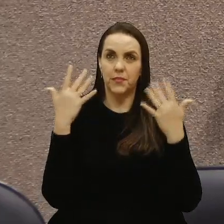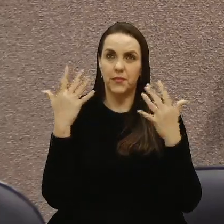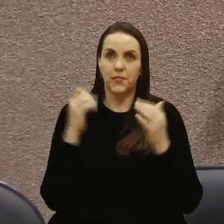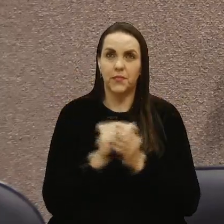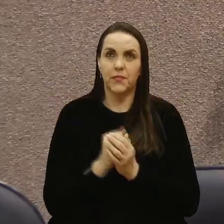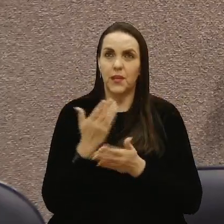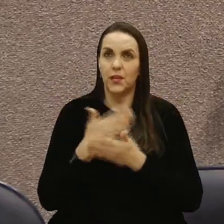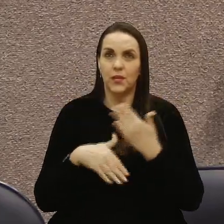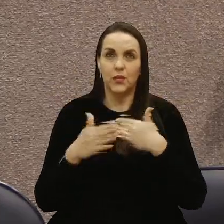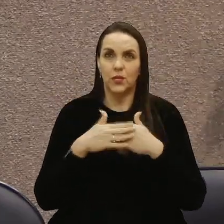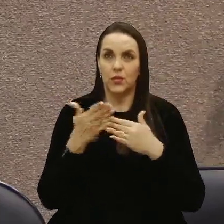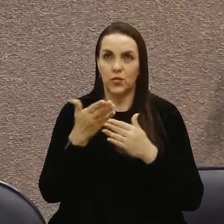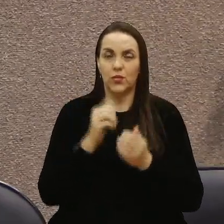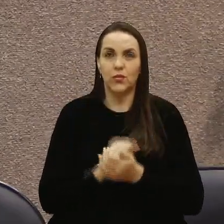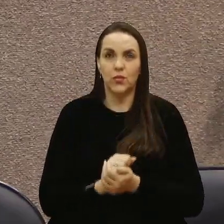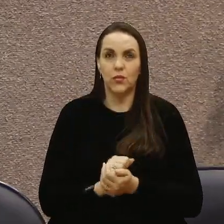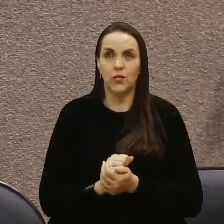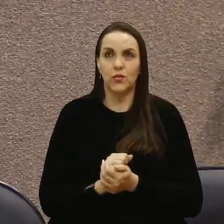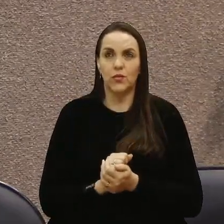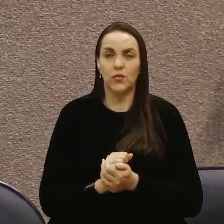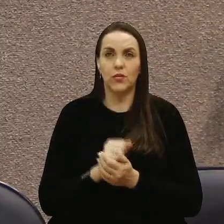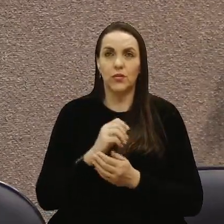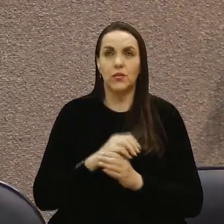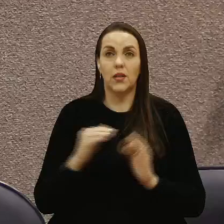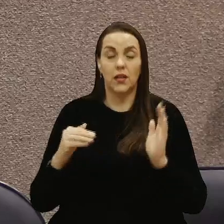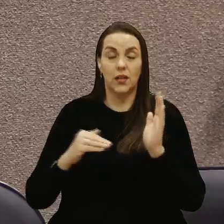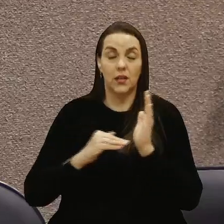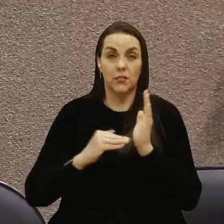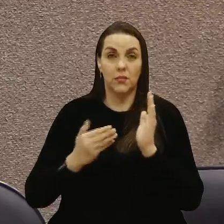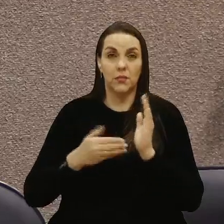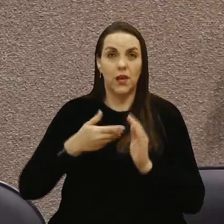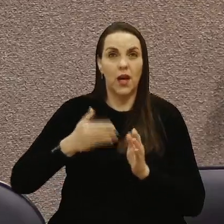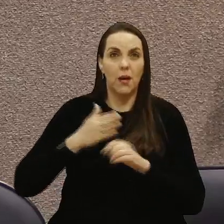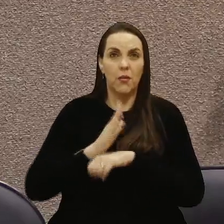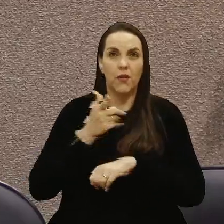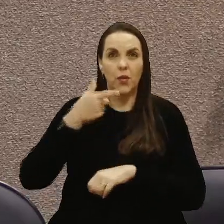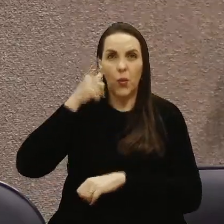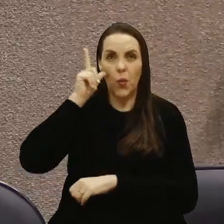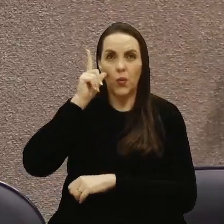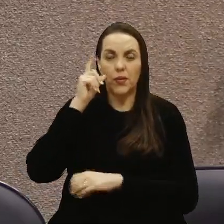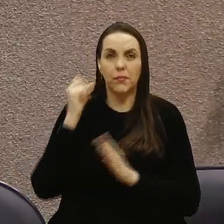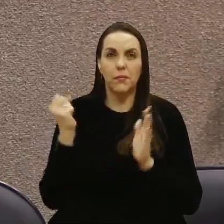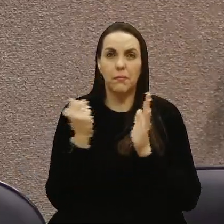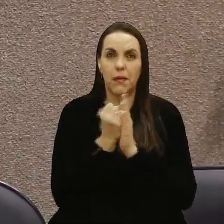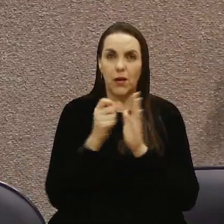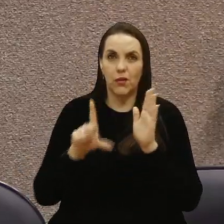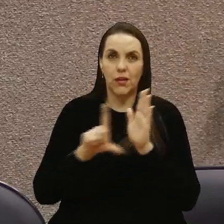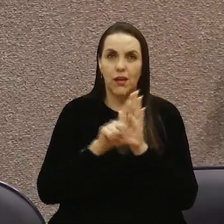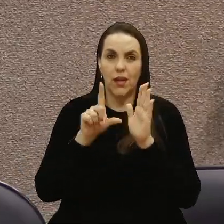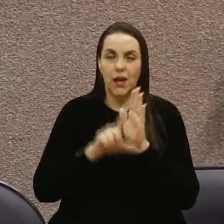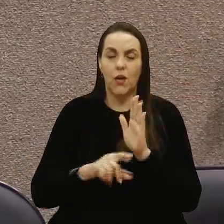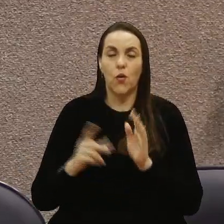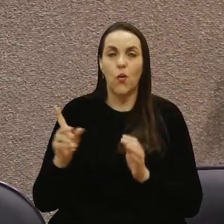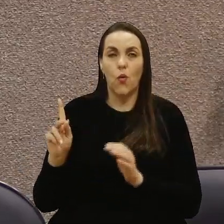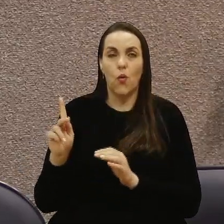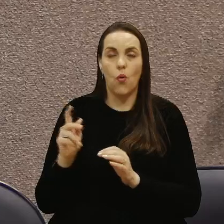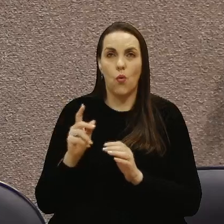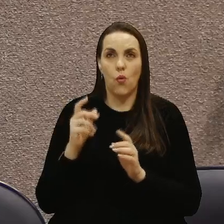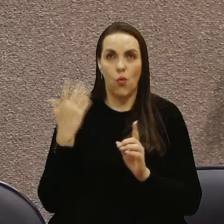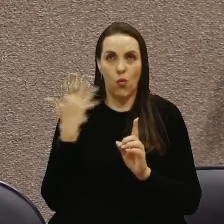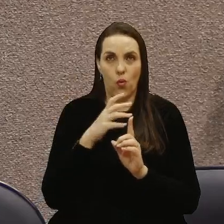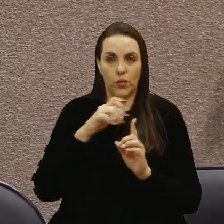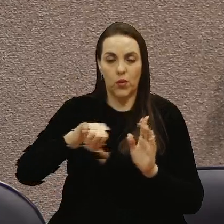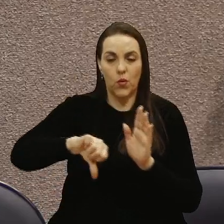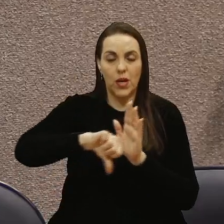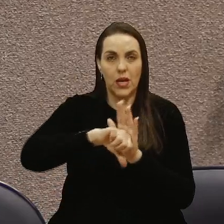a todos os parlamentares da Câmara dos Deputados que aprovaram ontem o Marco Legal de Combate ao Crime Organizado. Isso é um